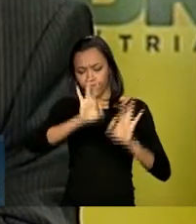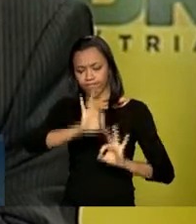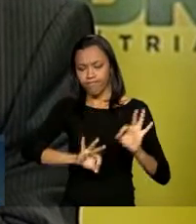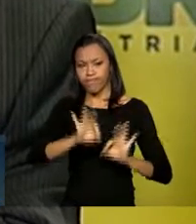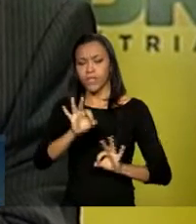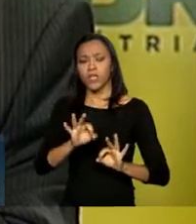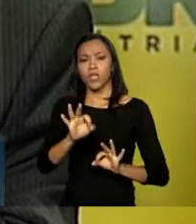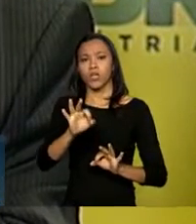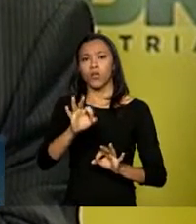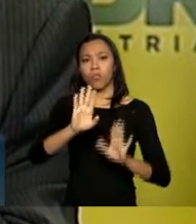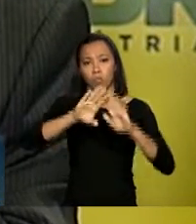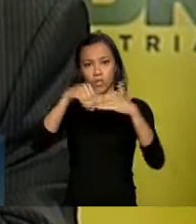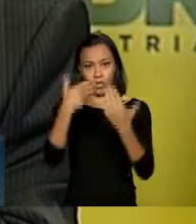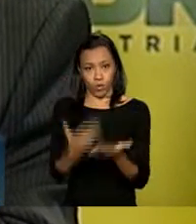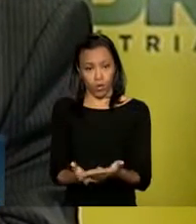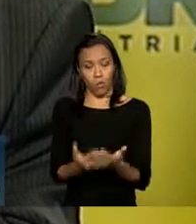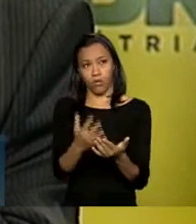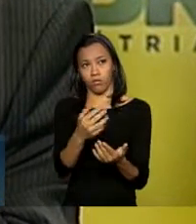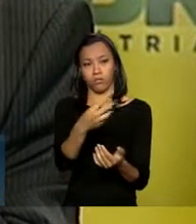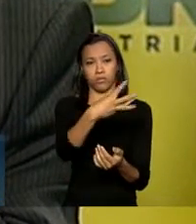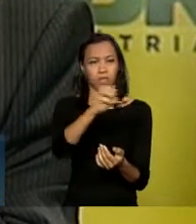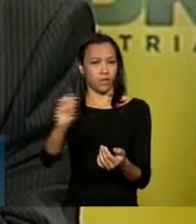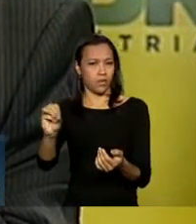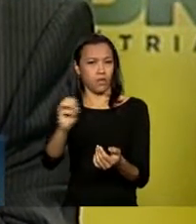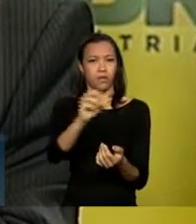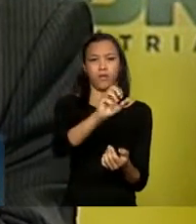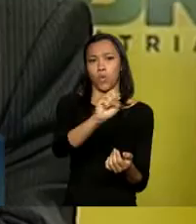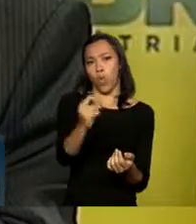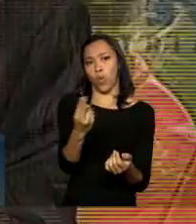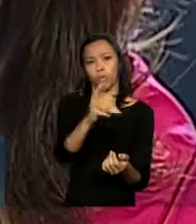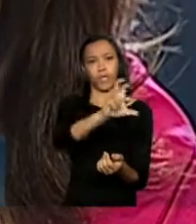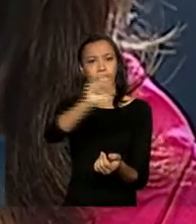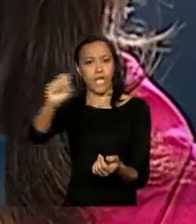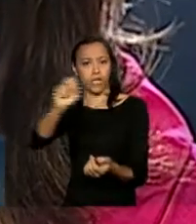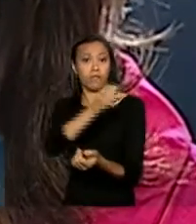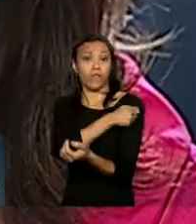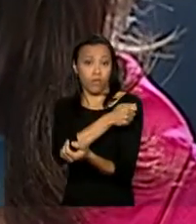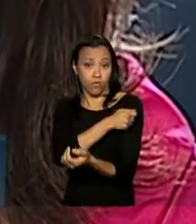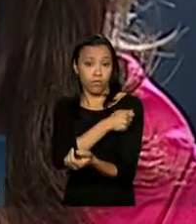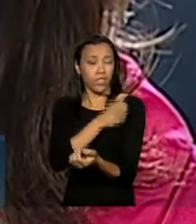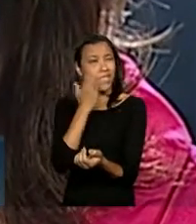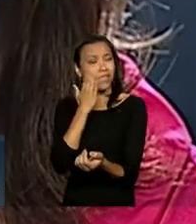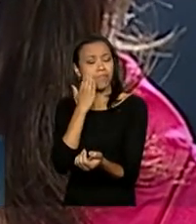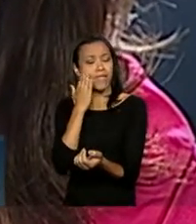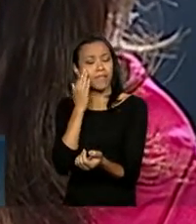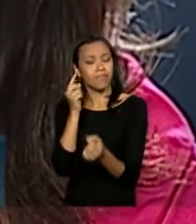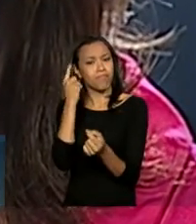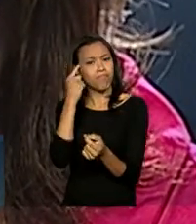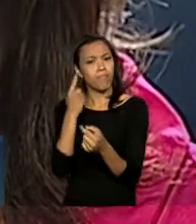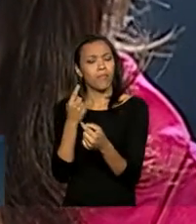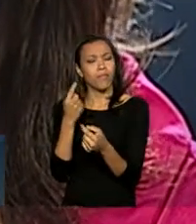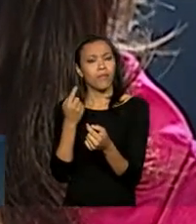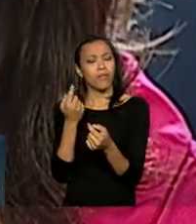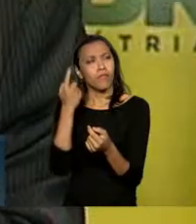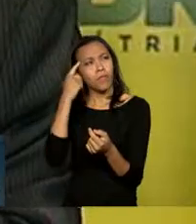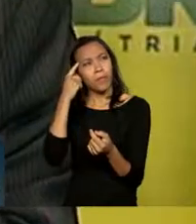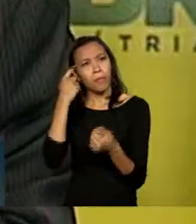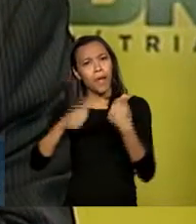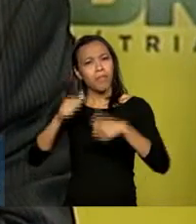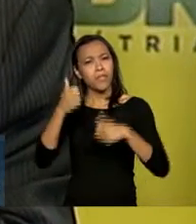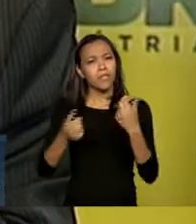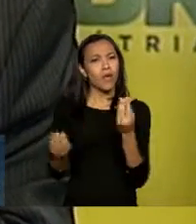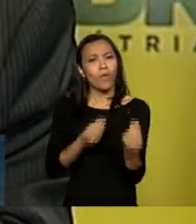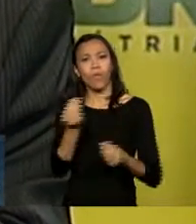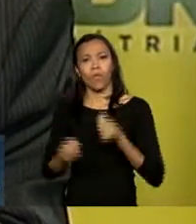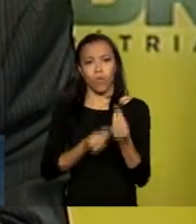escola com mais do que 300 ou 500 alunos, vamos ter que ver como isso cabe em recursos escassos. Mas nossa ideia